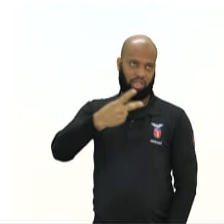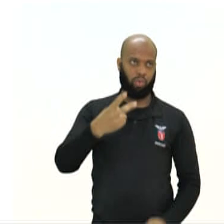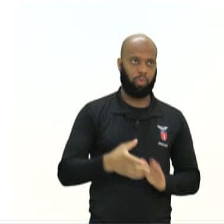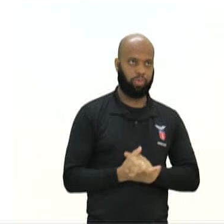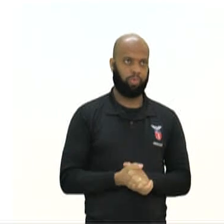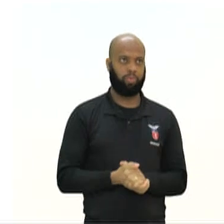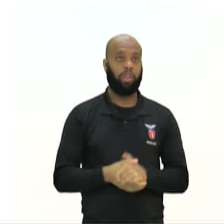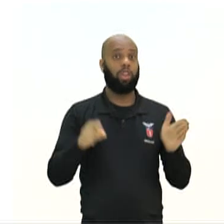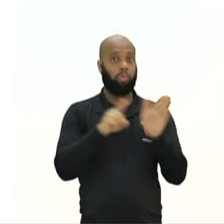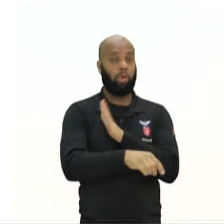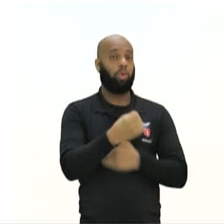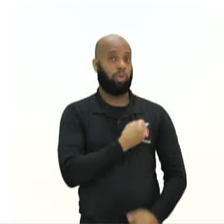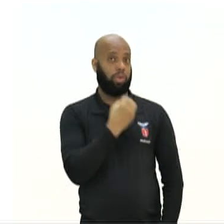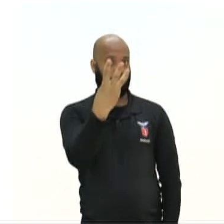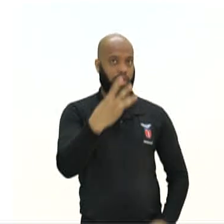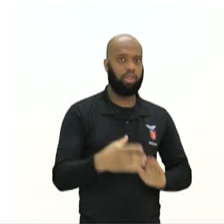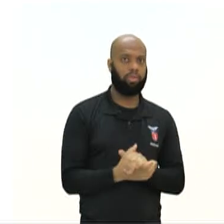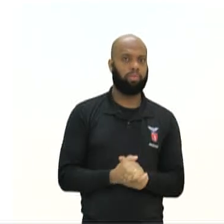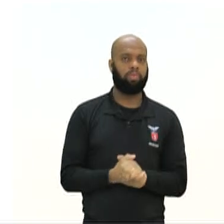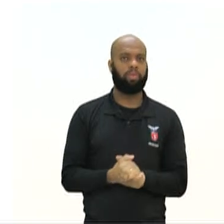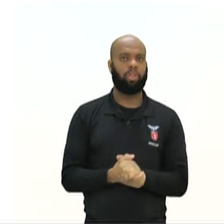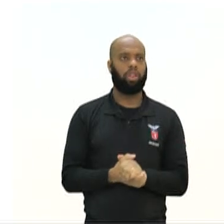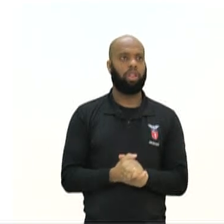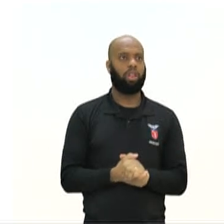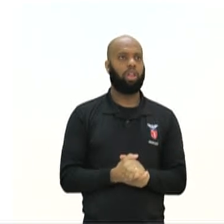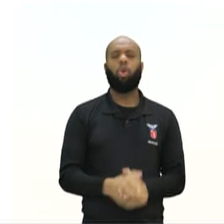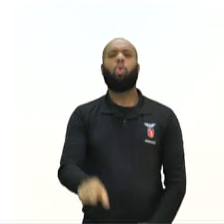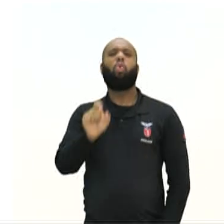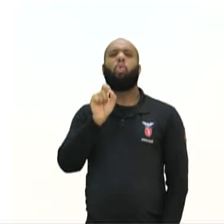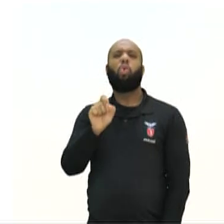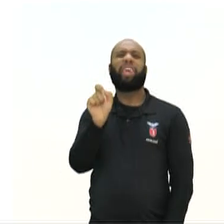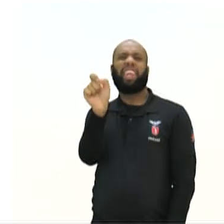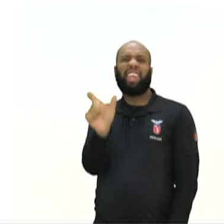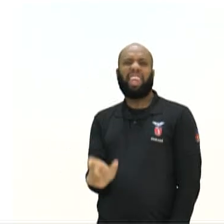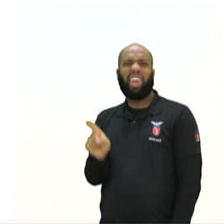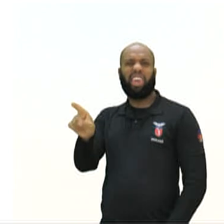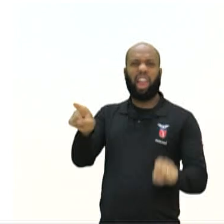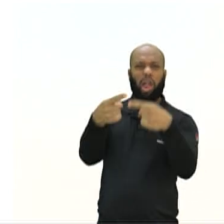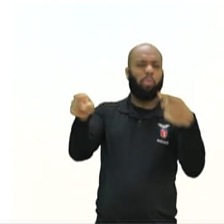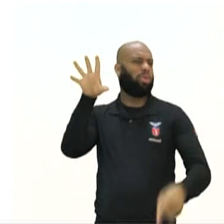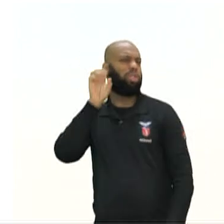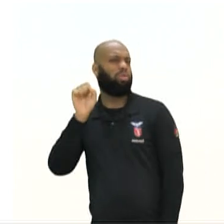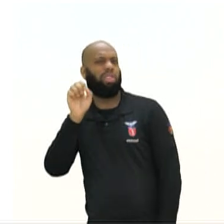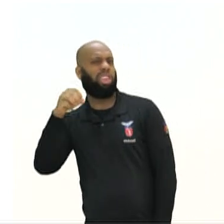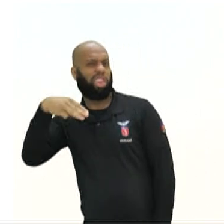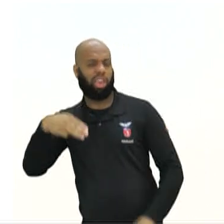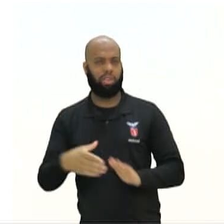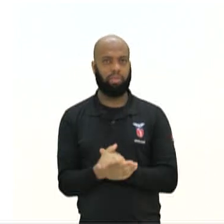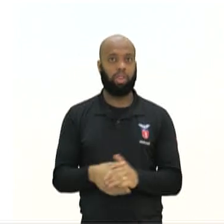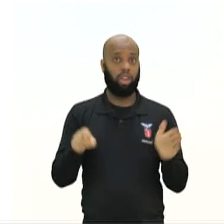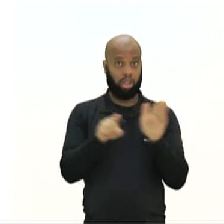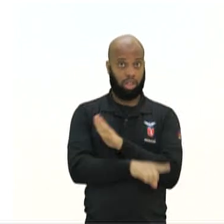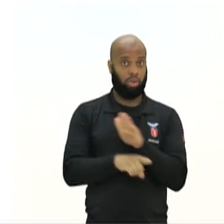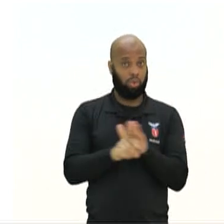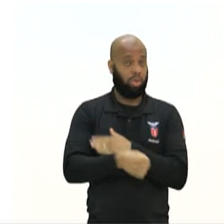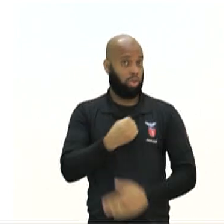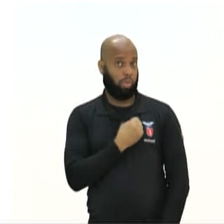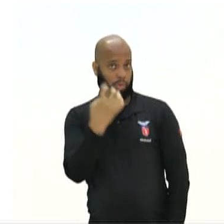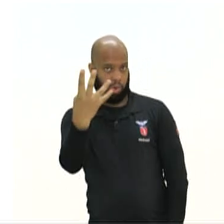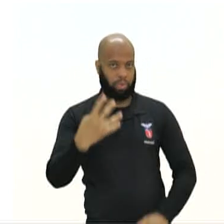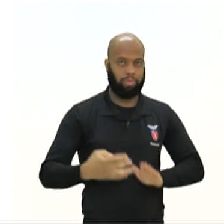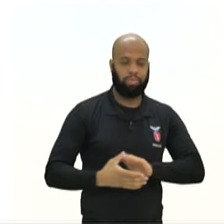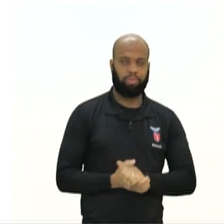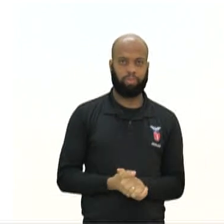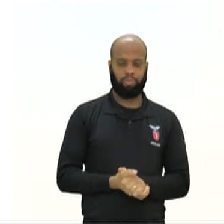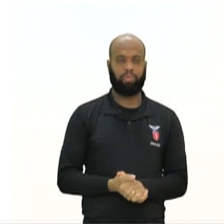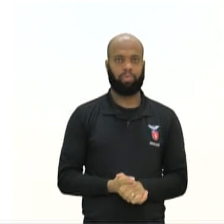Who does she listen to? A quem que ela escuta, né? Quais são os cantores que ela escuta. Número 4. The pronoun